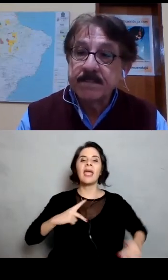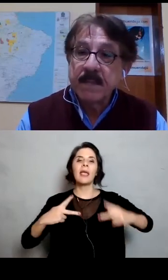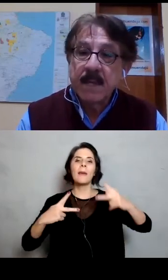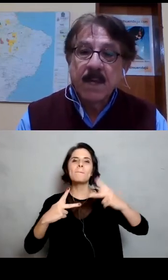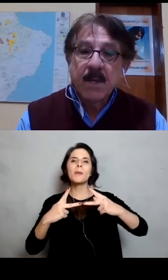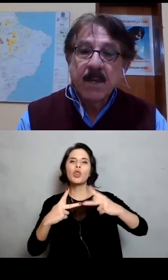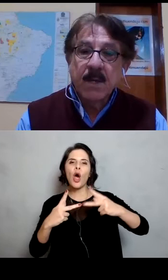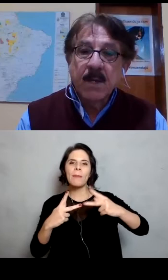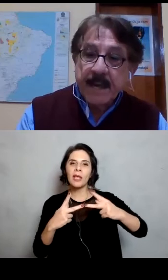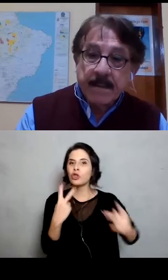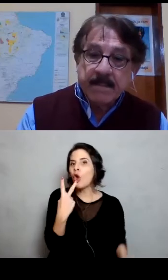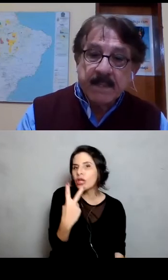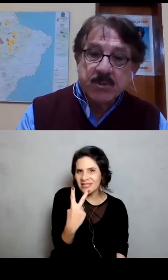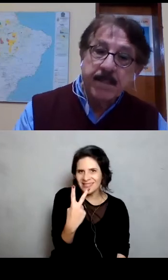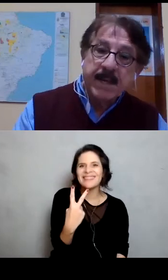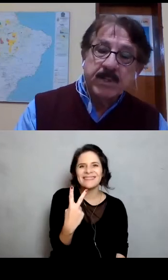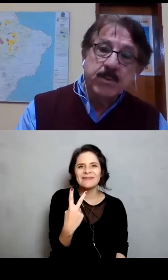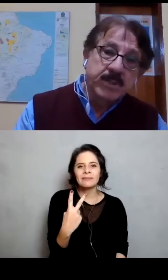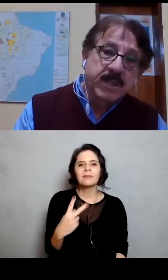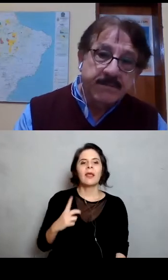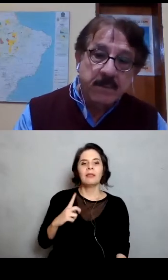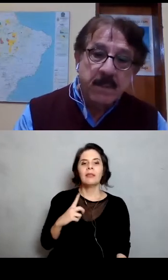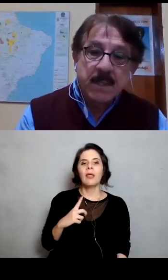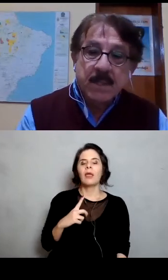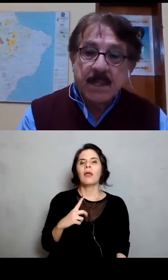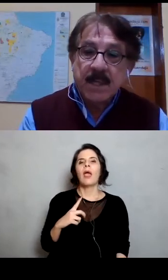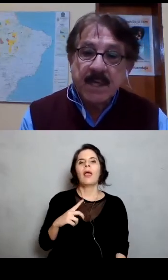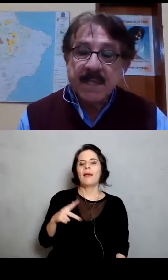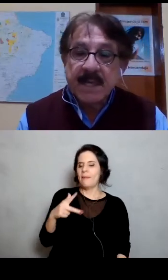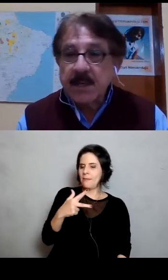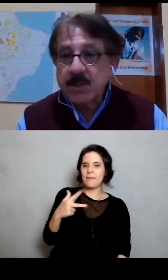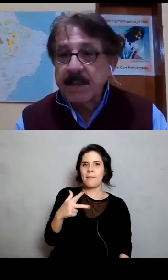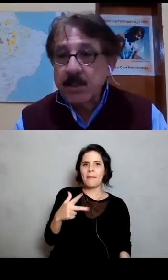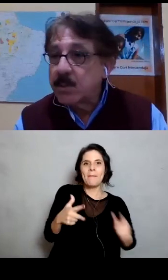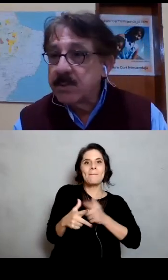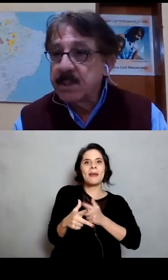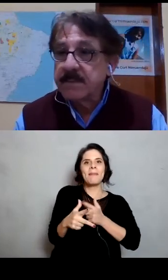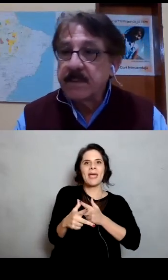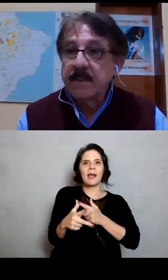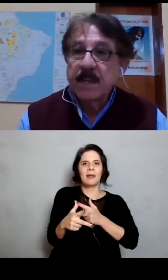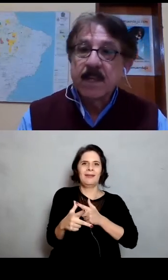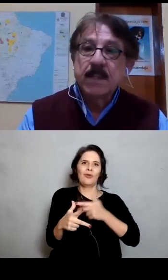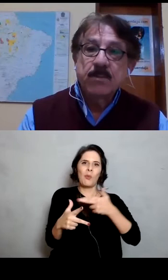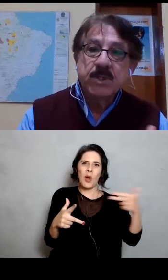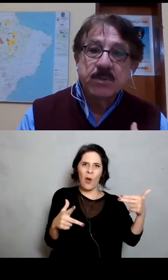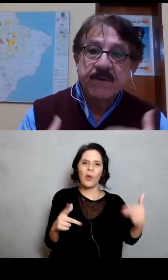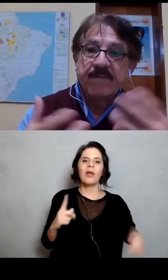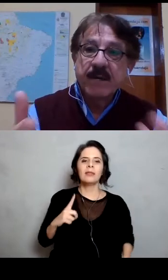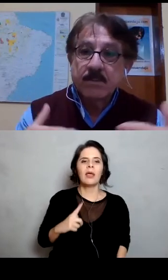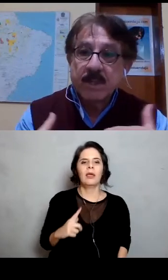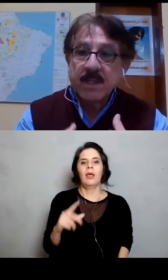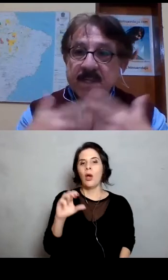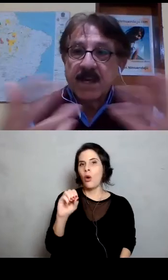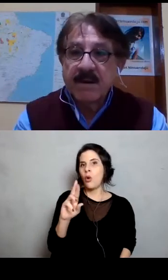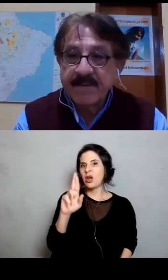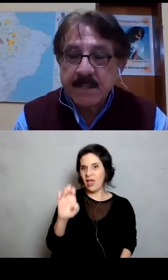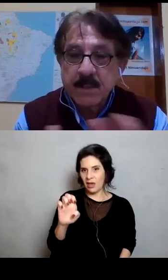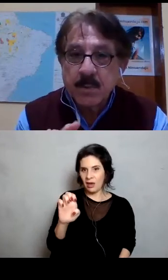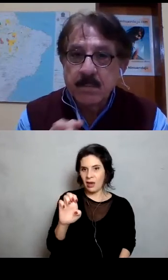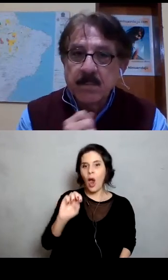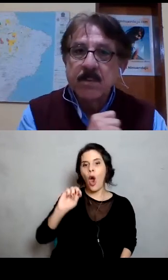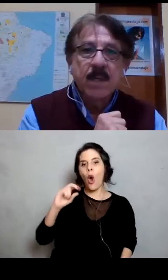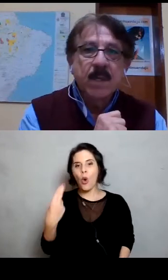plural. Oré, que é o chamado exclusivo, e Nhandê, que é o chamado inclusivo. Então, se eu estiver falando aqui de ser